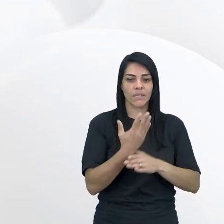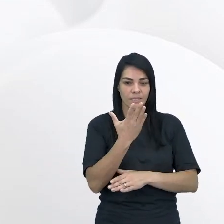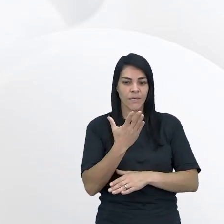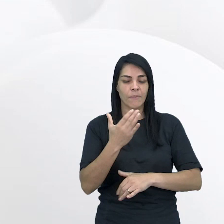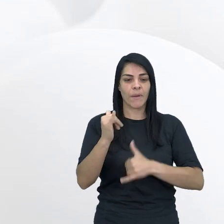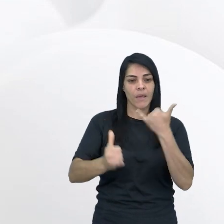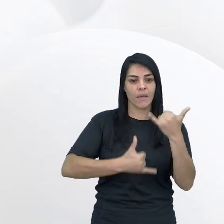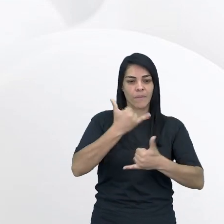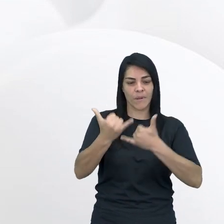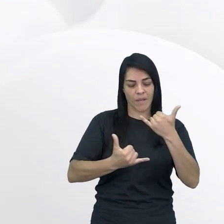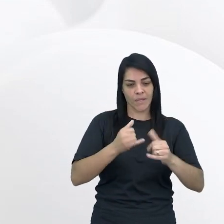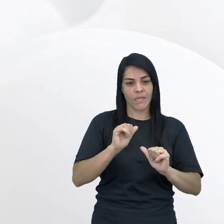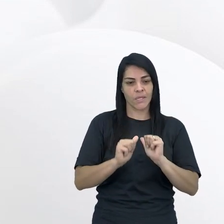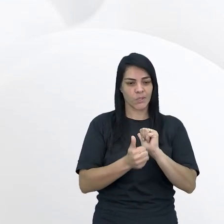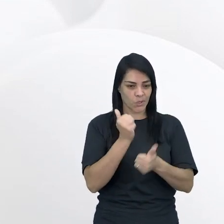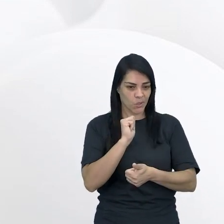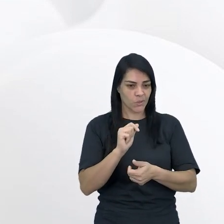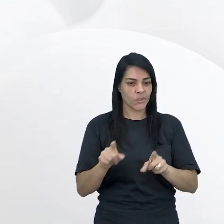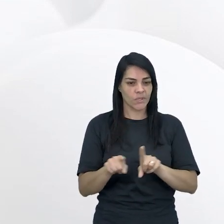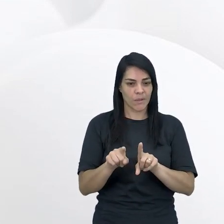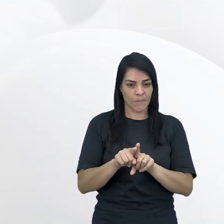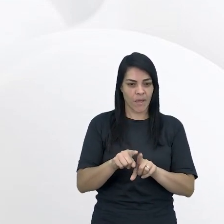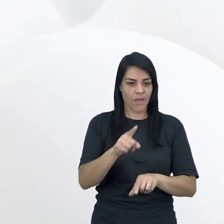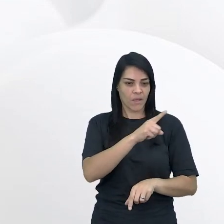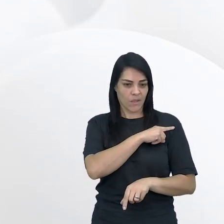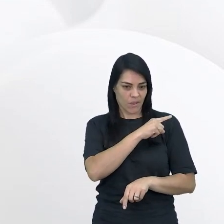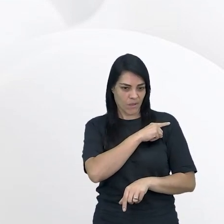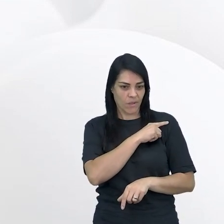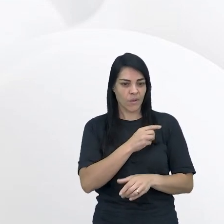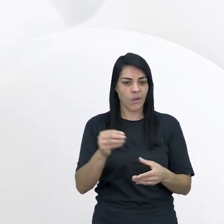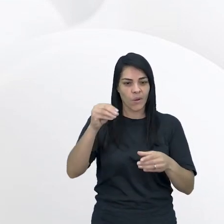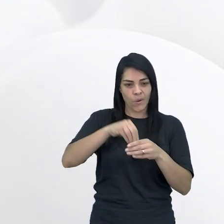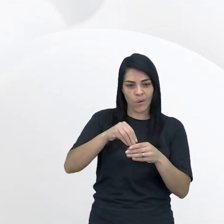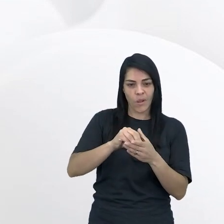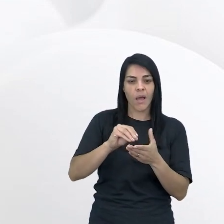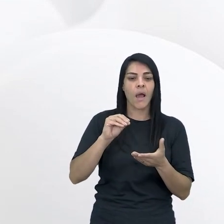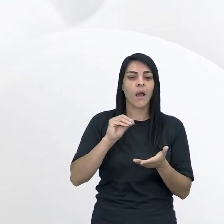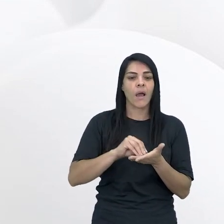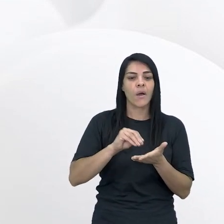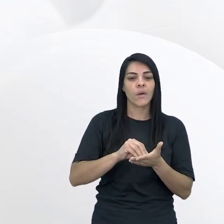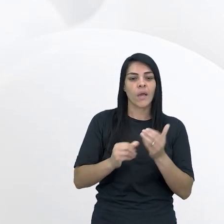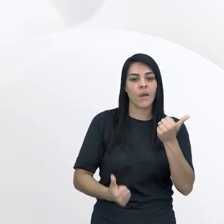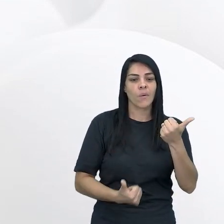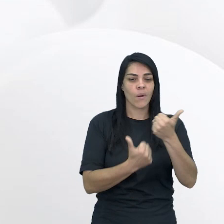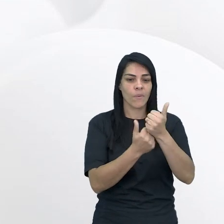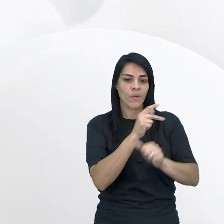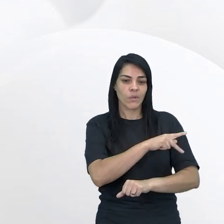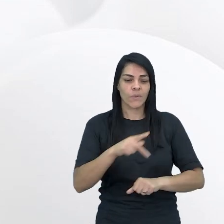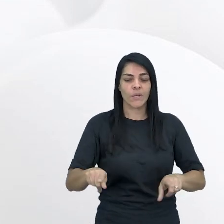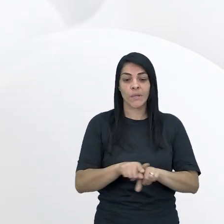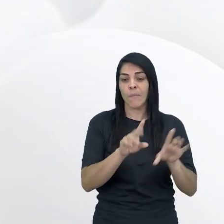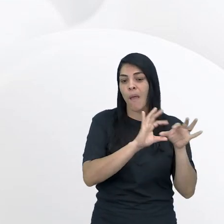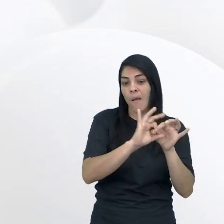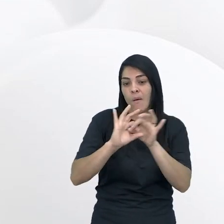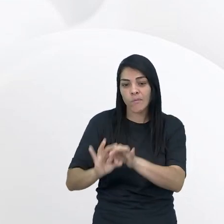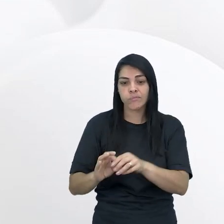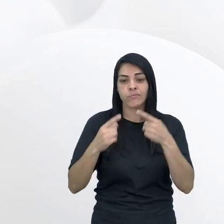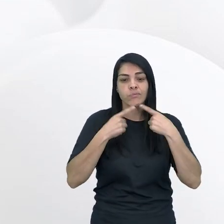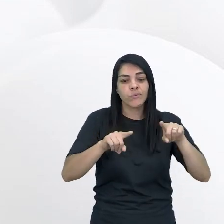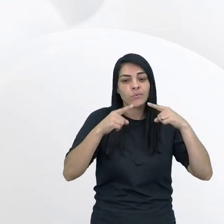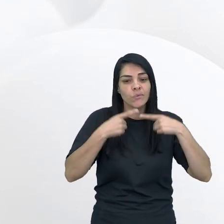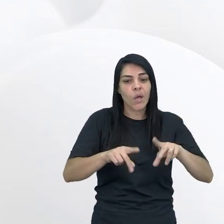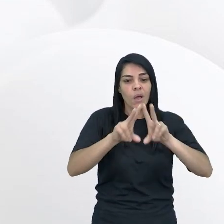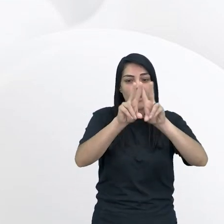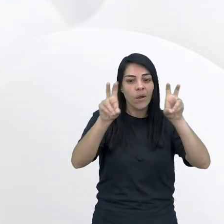brincadeiras e jogos. Do primeiro ano, inferir com apoio do professor e do contexto discursivo